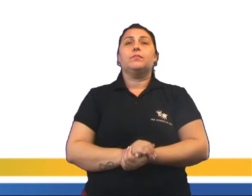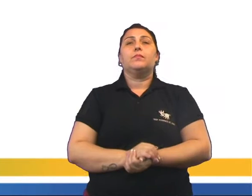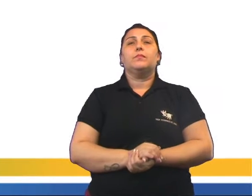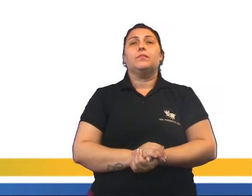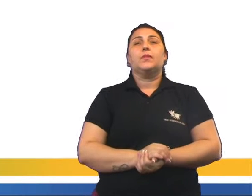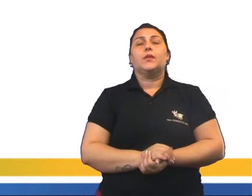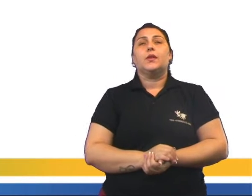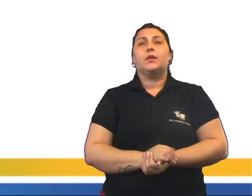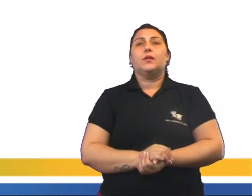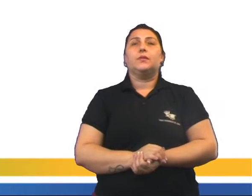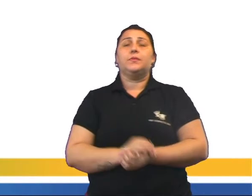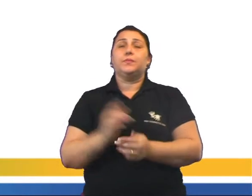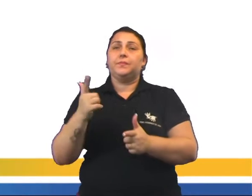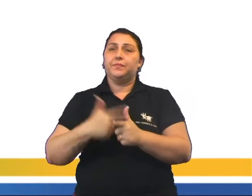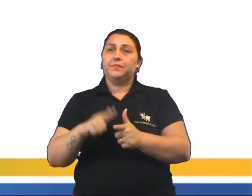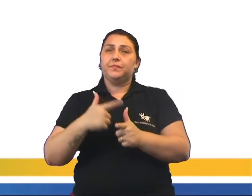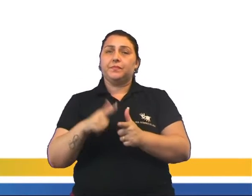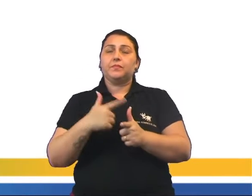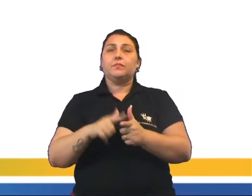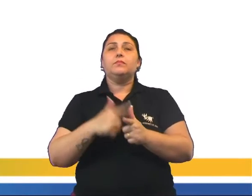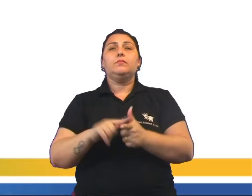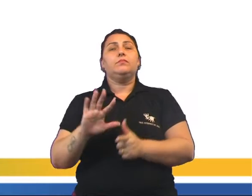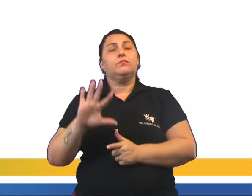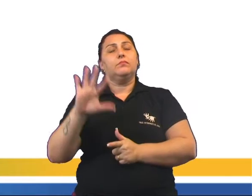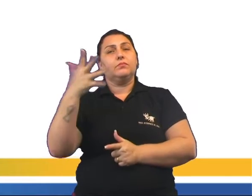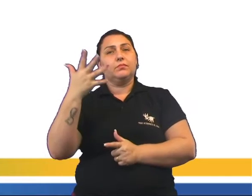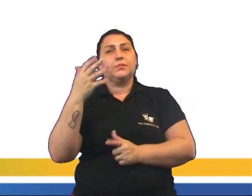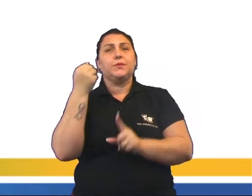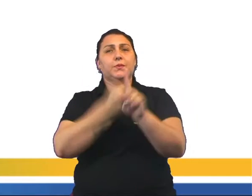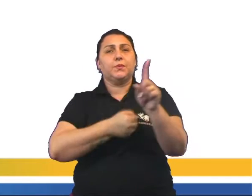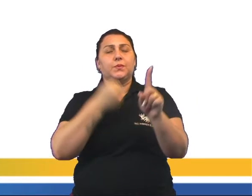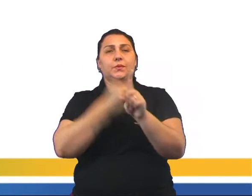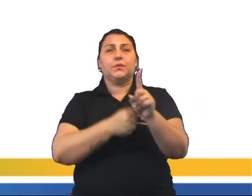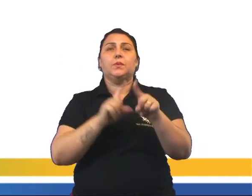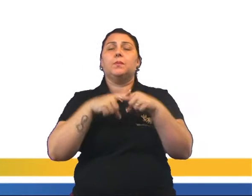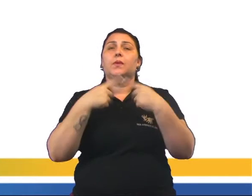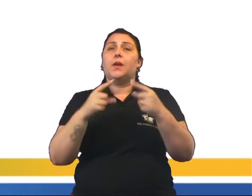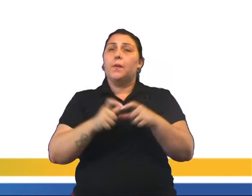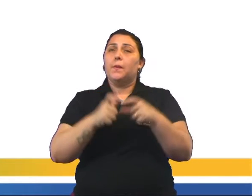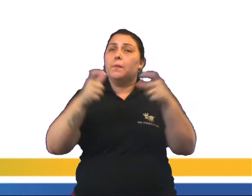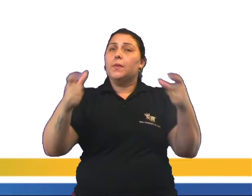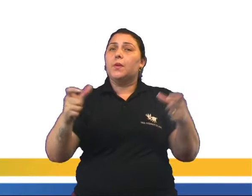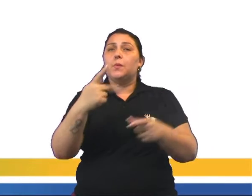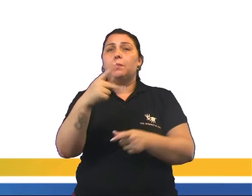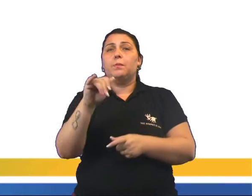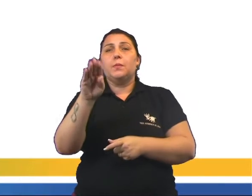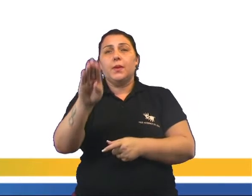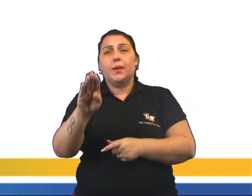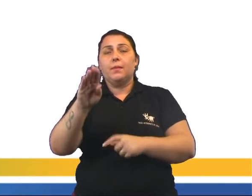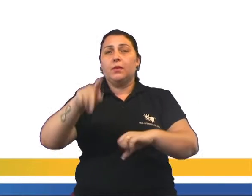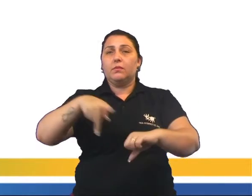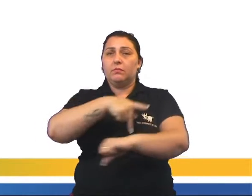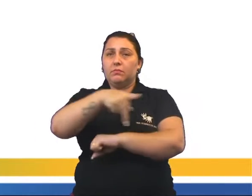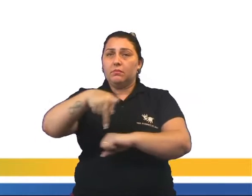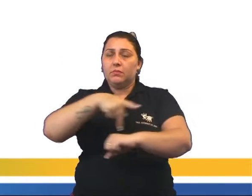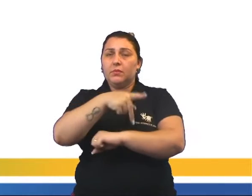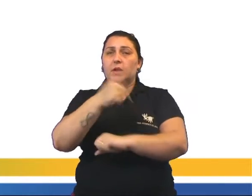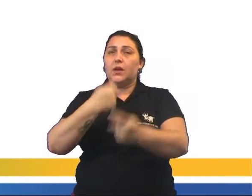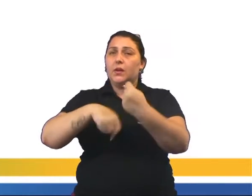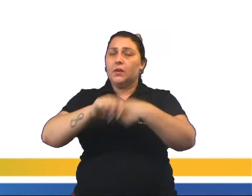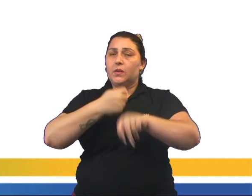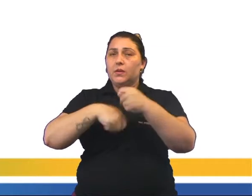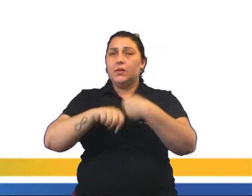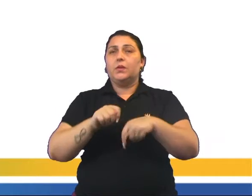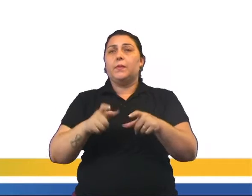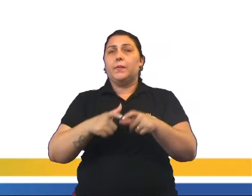o agronegócio é um dos problemas que vem causando grandes impactos, apesar de que ele aumenta o PIB do país, a